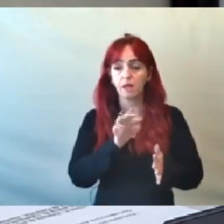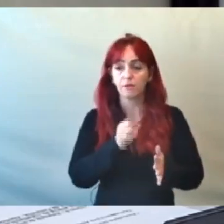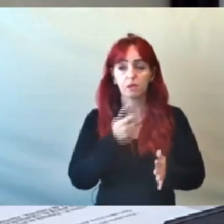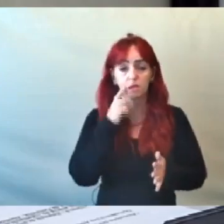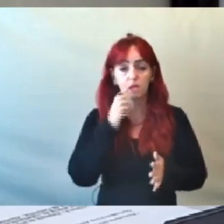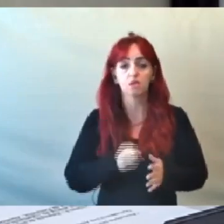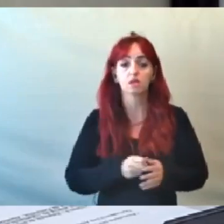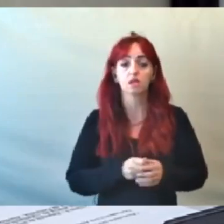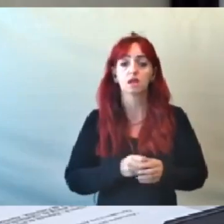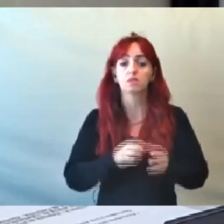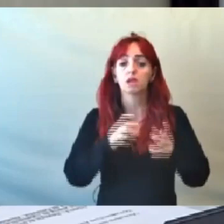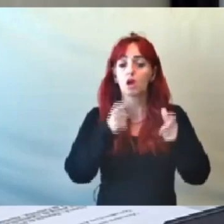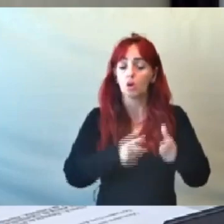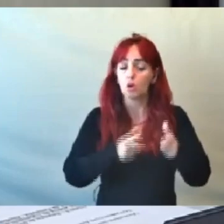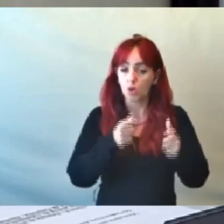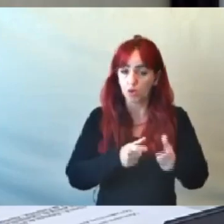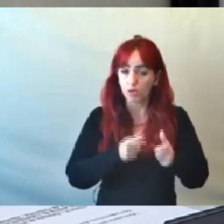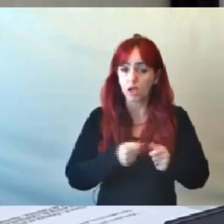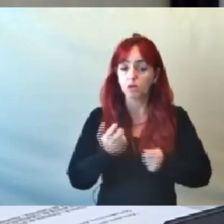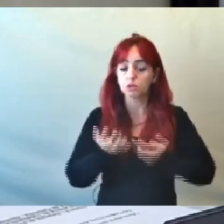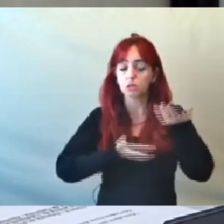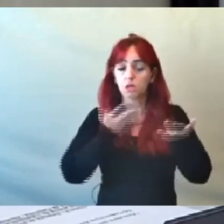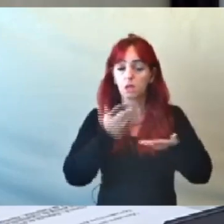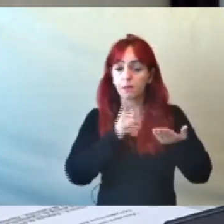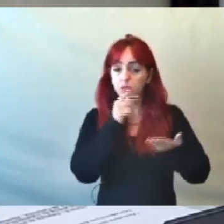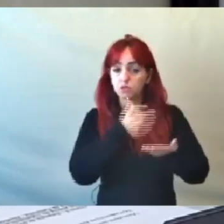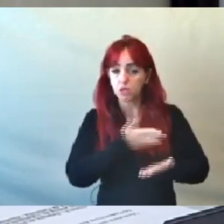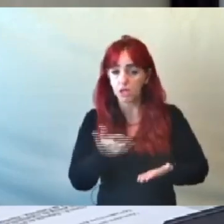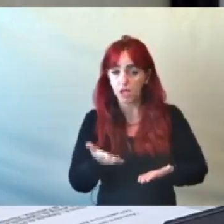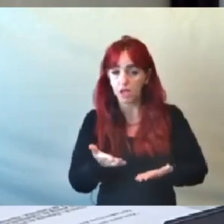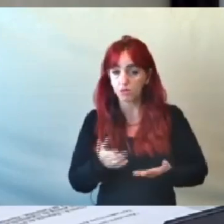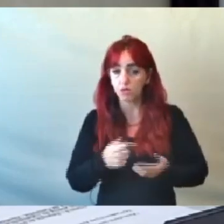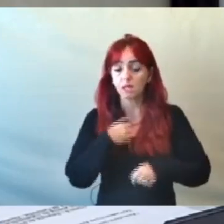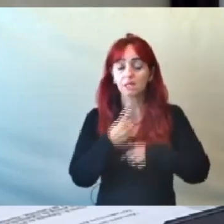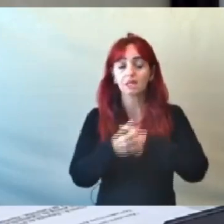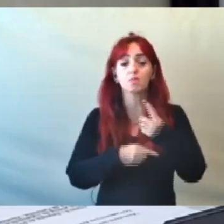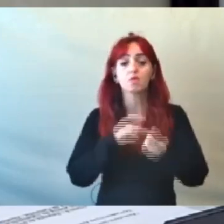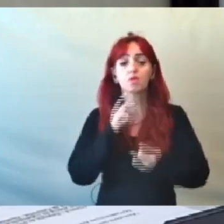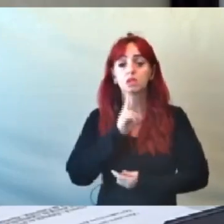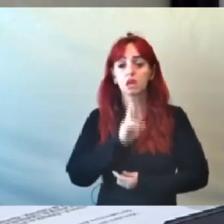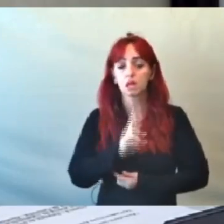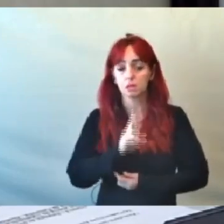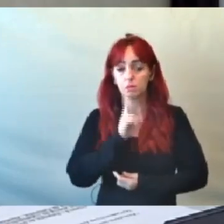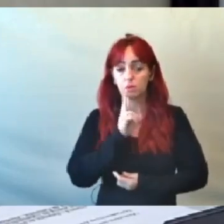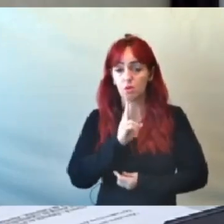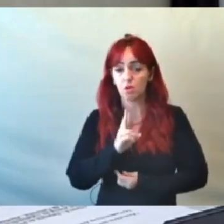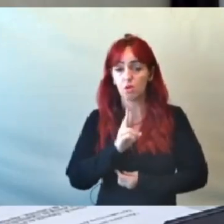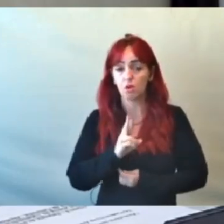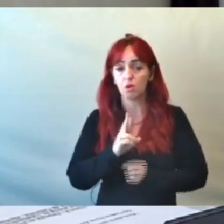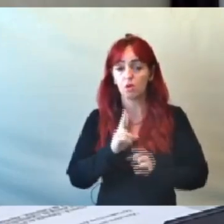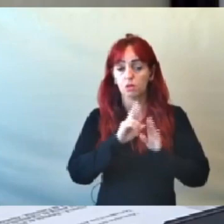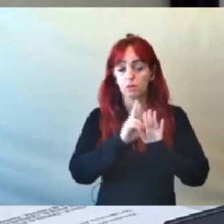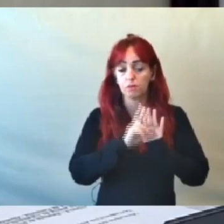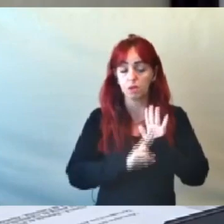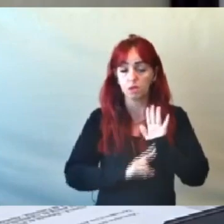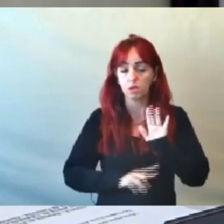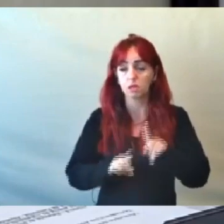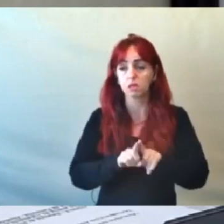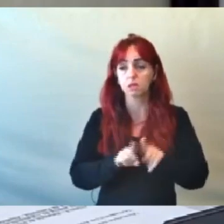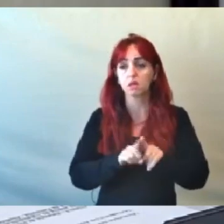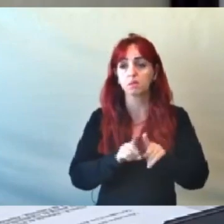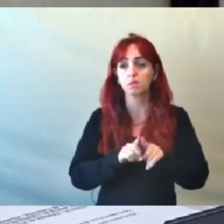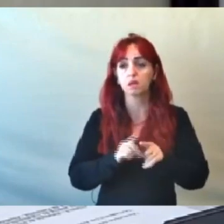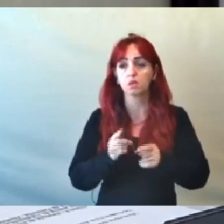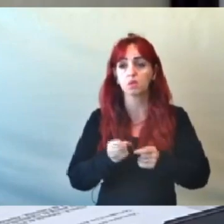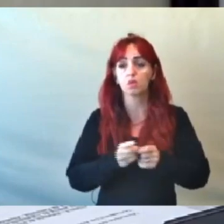solução, tá certo? Depois dos resultados que foram aferidos com a estação de tratamento, em